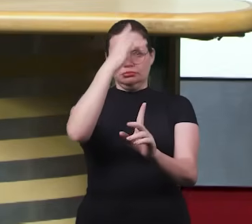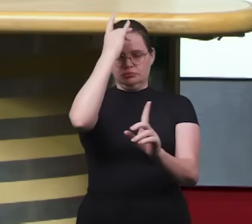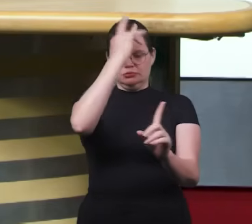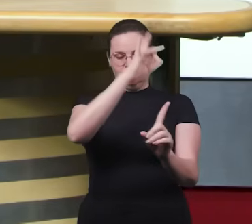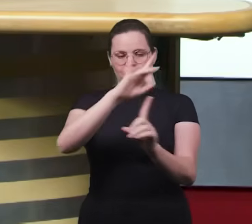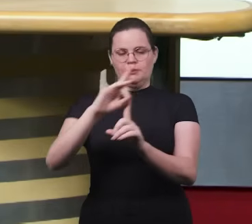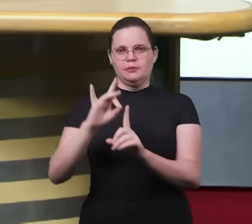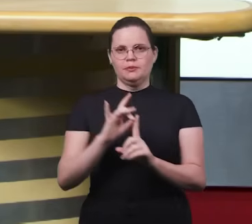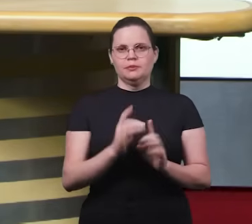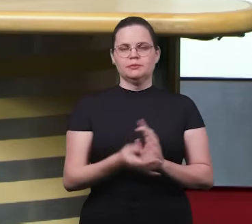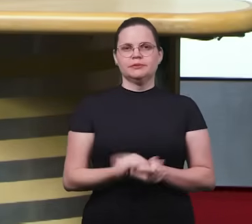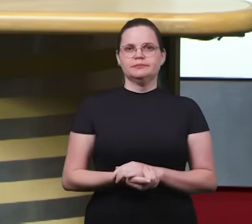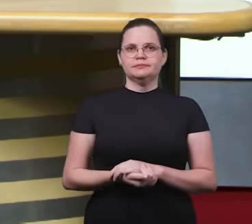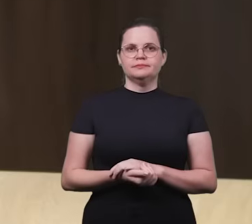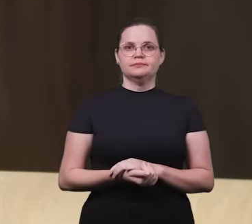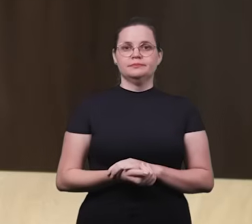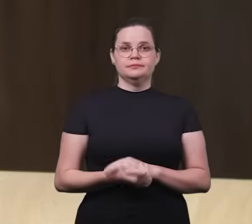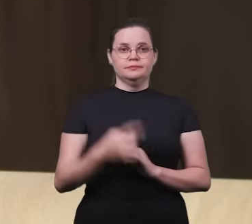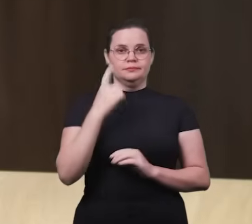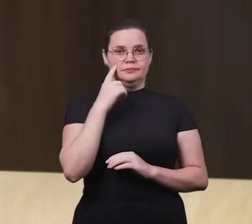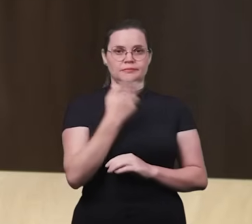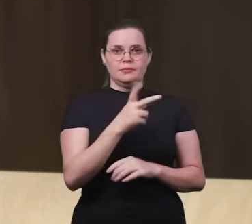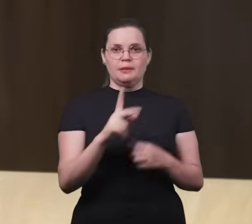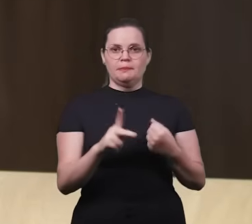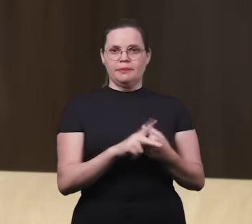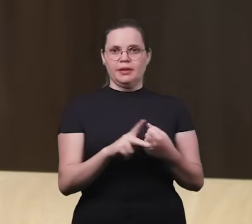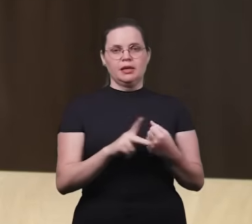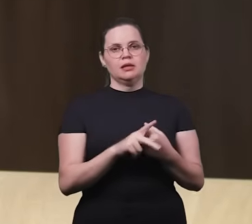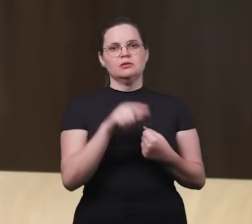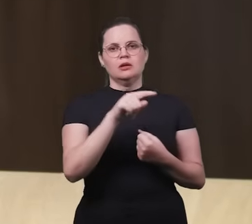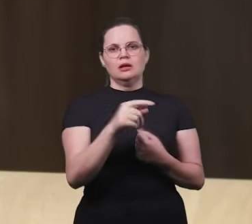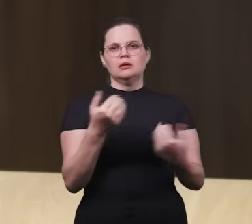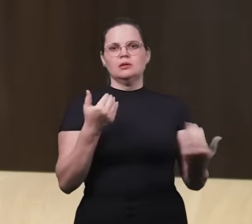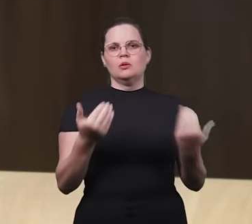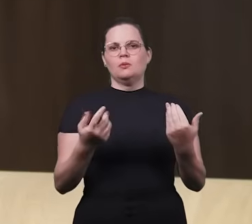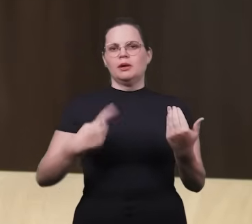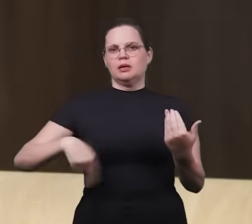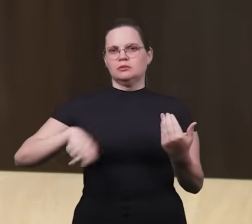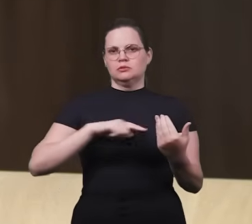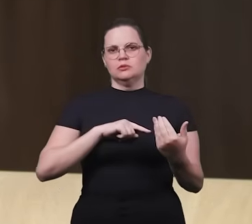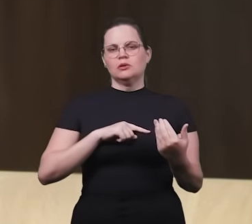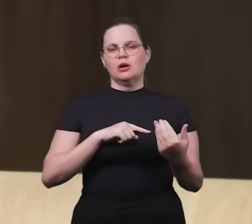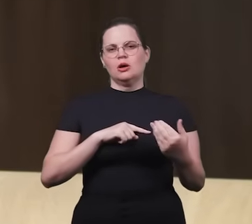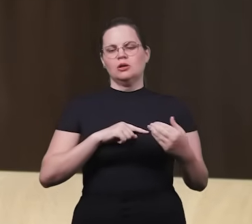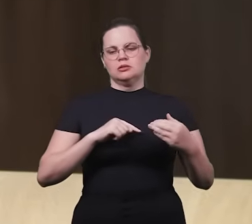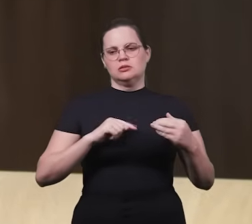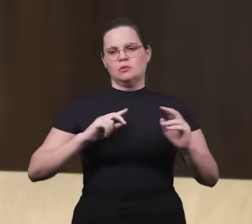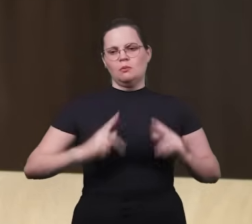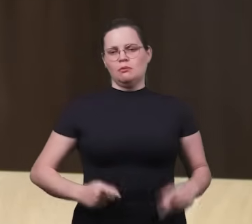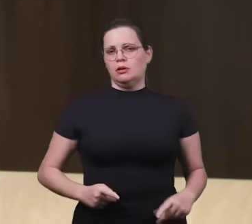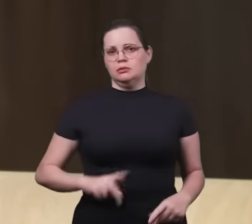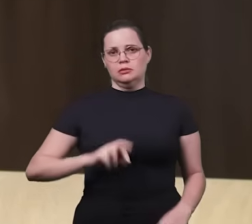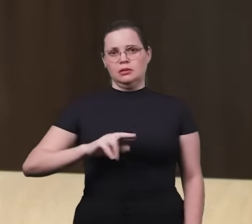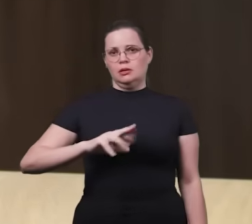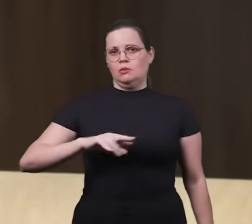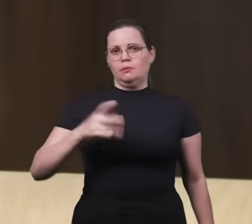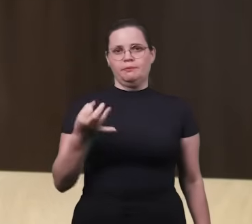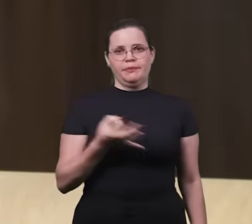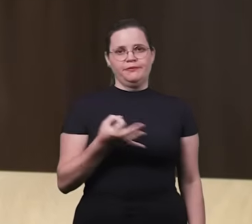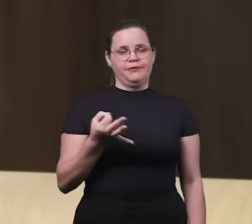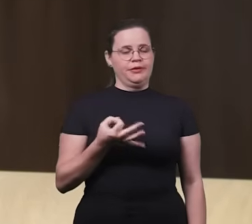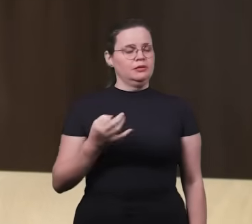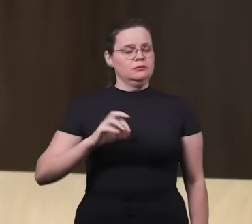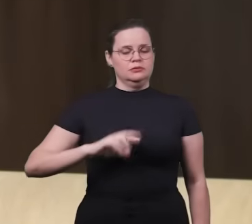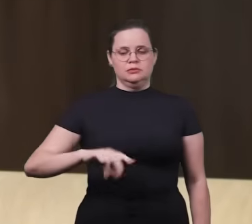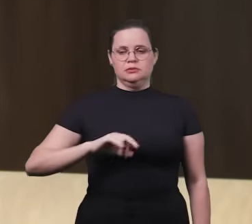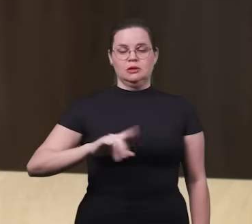Pedro, nós vemos que é tipo do homem que nós sabemos que nós não somos perfeitos. Estamos